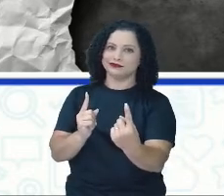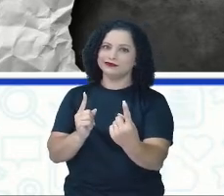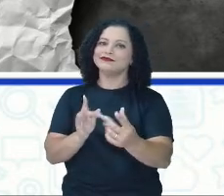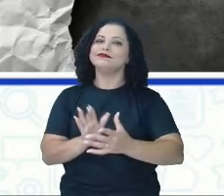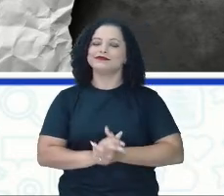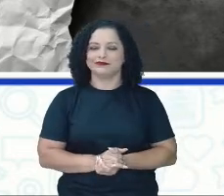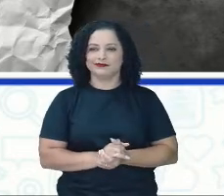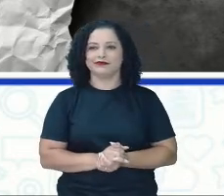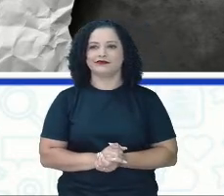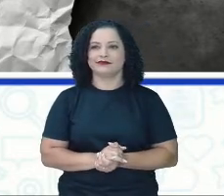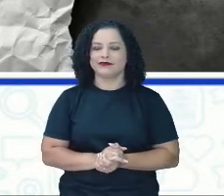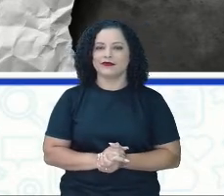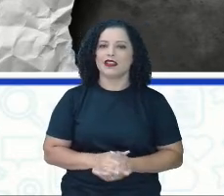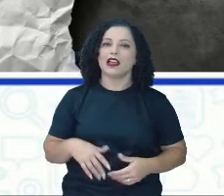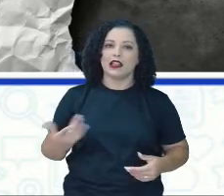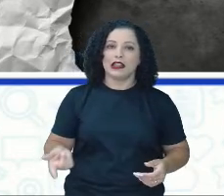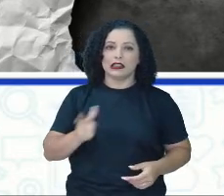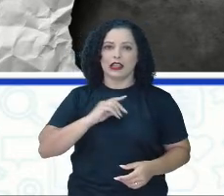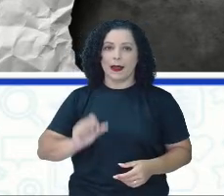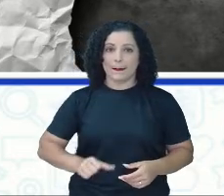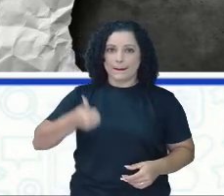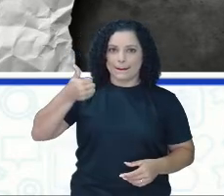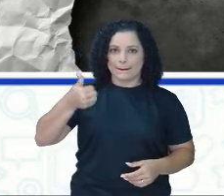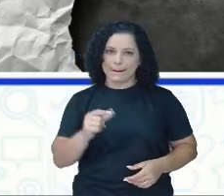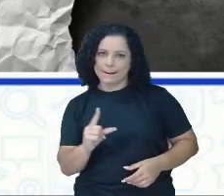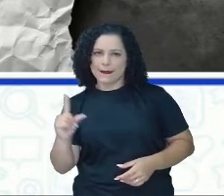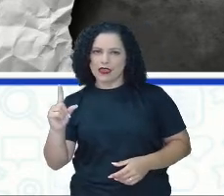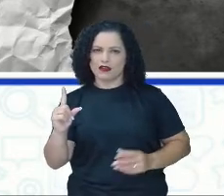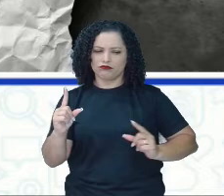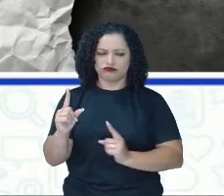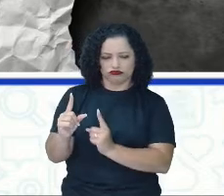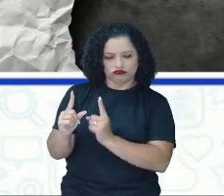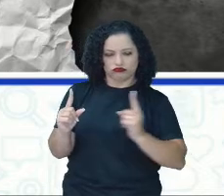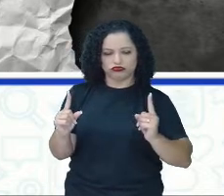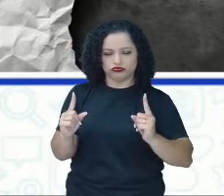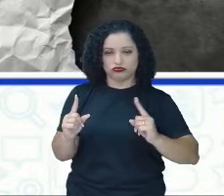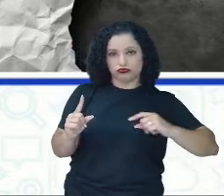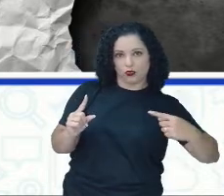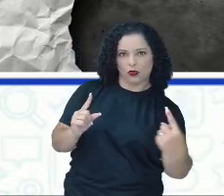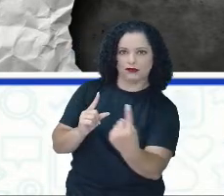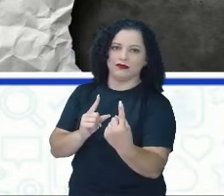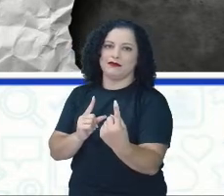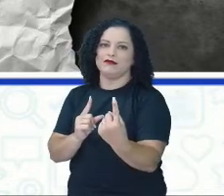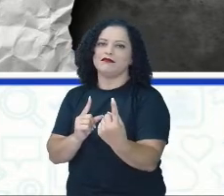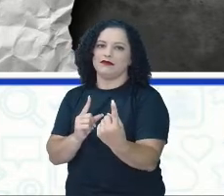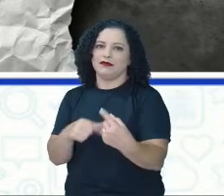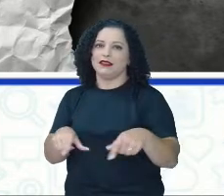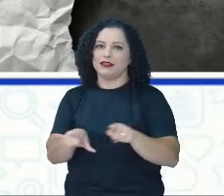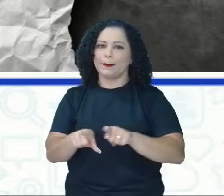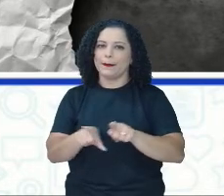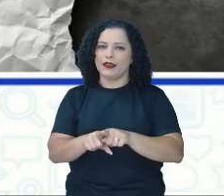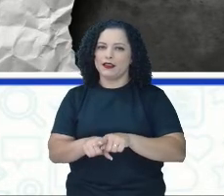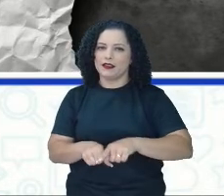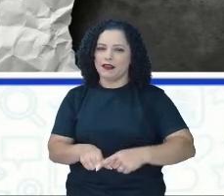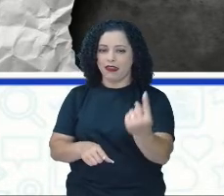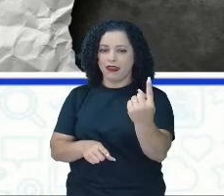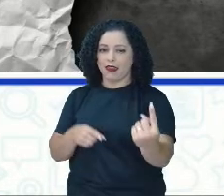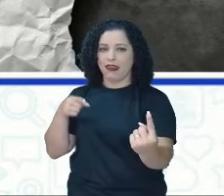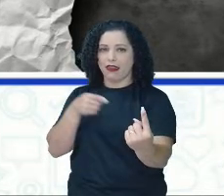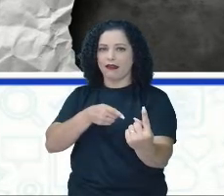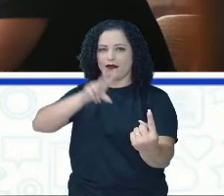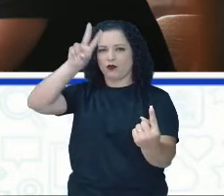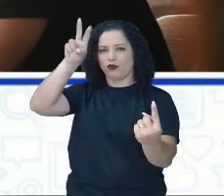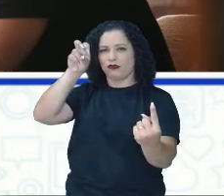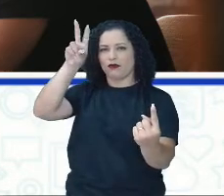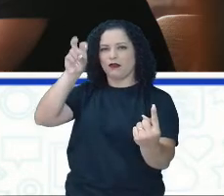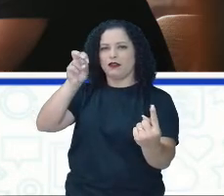né? Falamos a primeira, uma pessoa fala com a outra e ainda temos ali uma terceira, que é o assunto de quem ali a